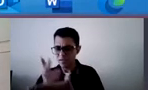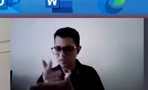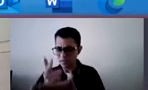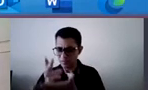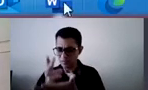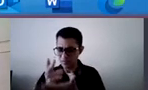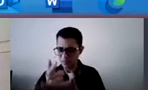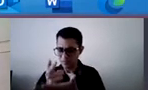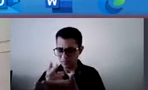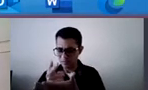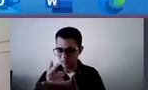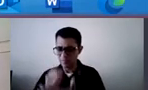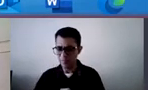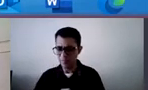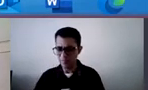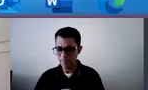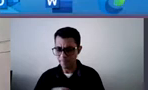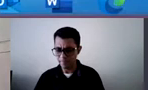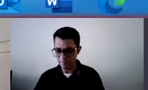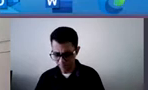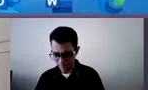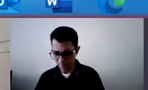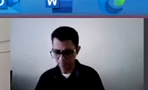no lugar do outro.